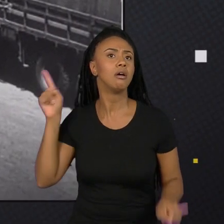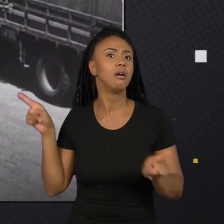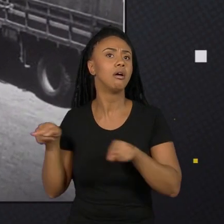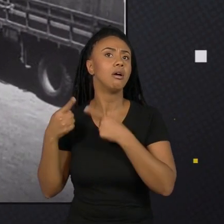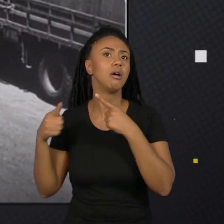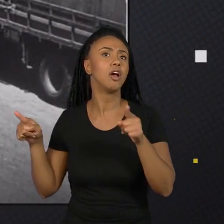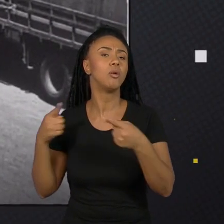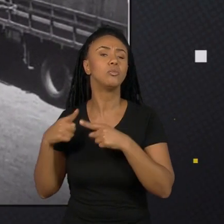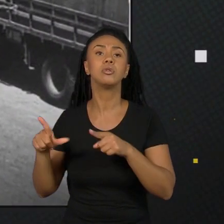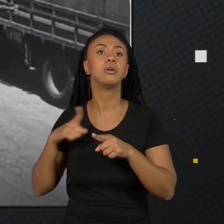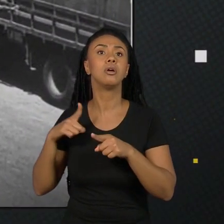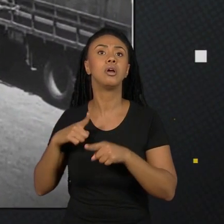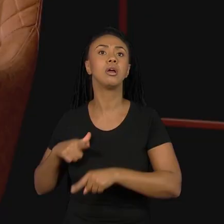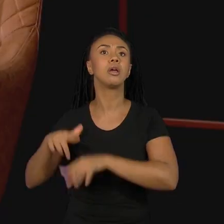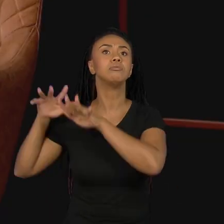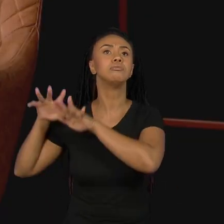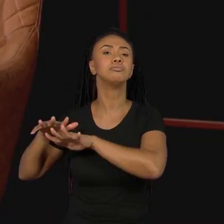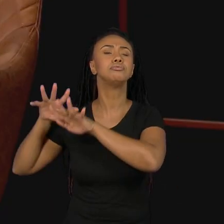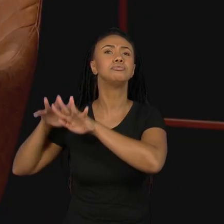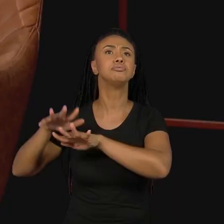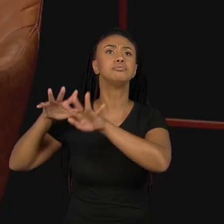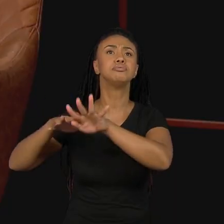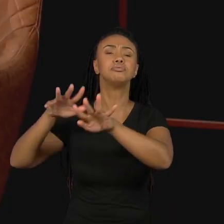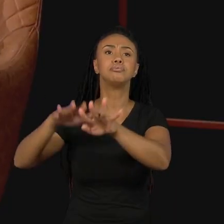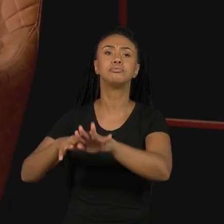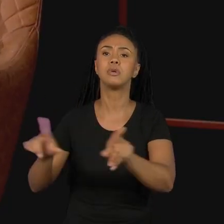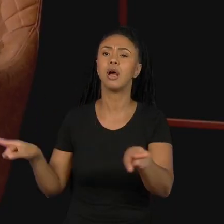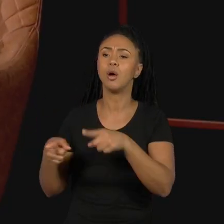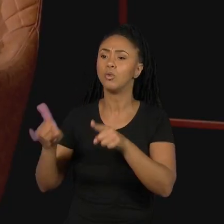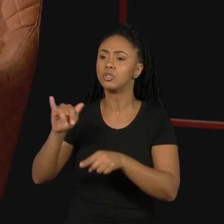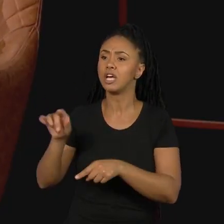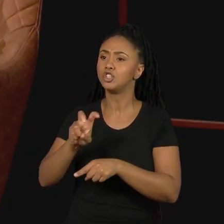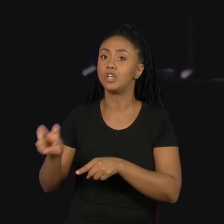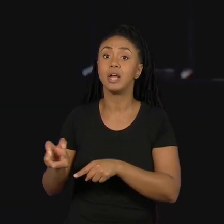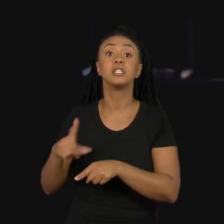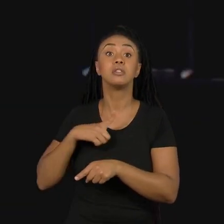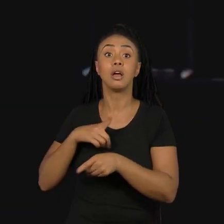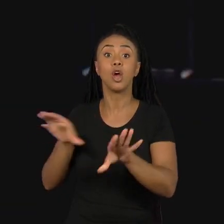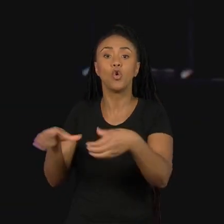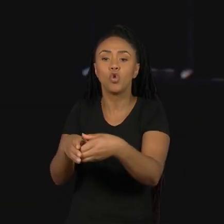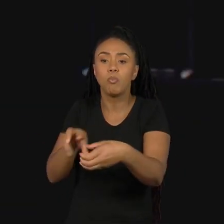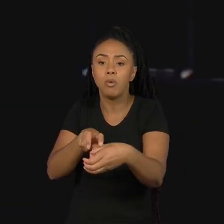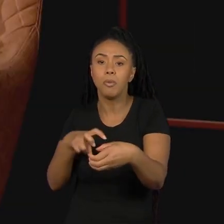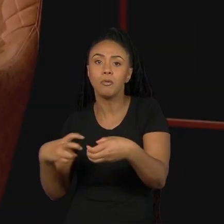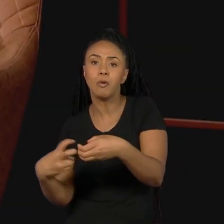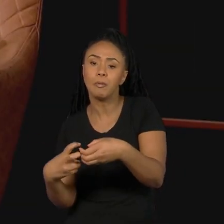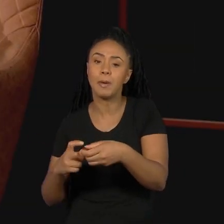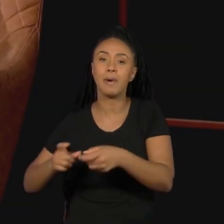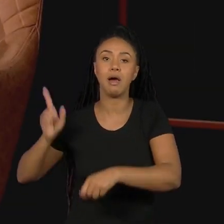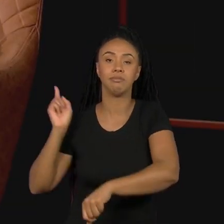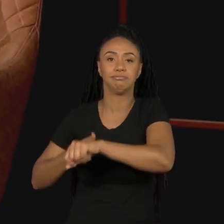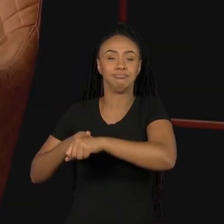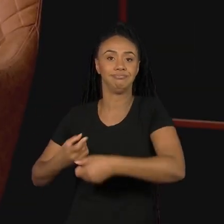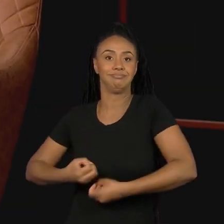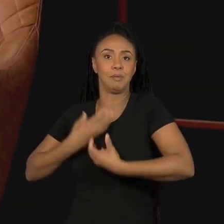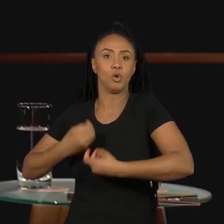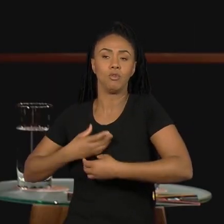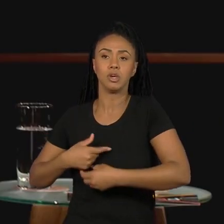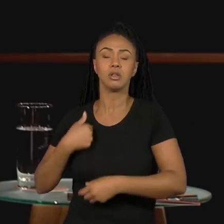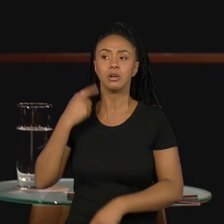session, uma vez por mês. Falei, isso existe? Que maravilha! Então eu comecei a